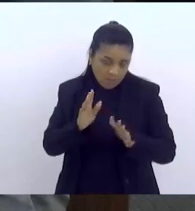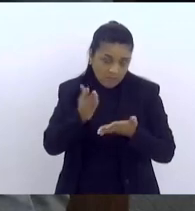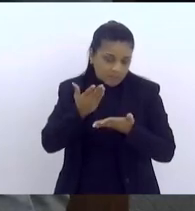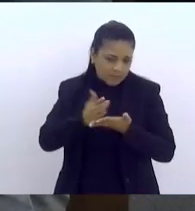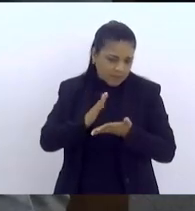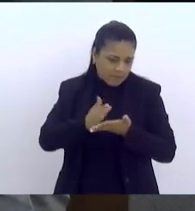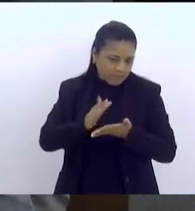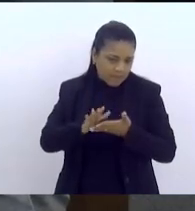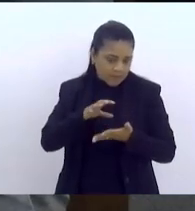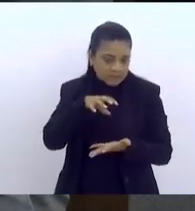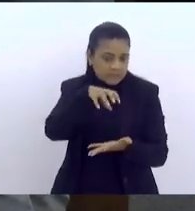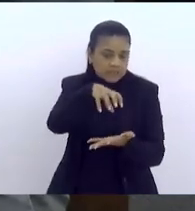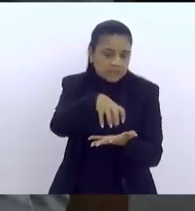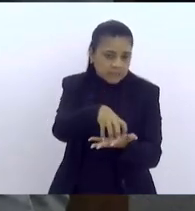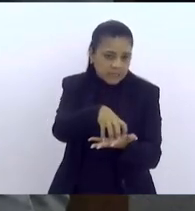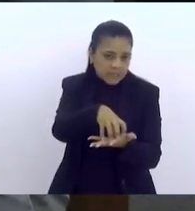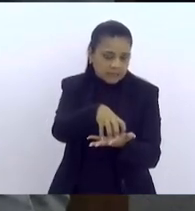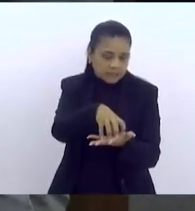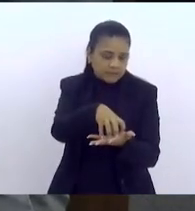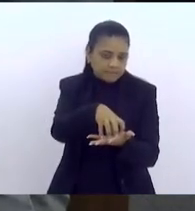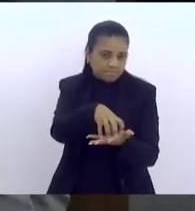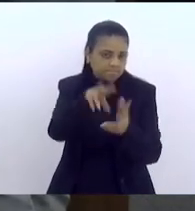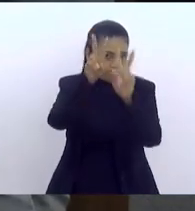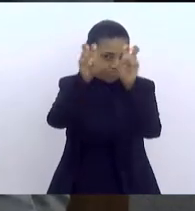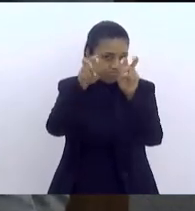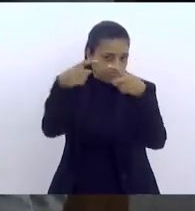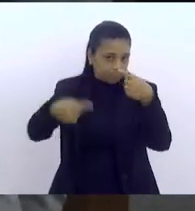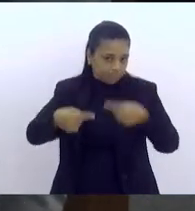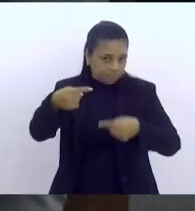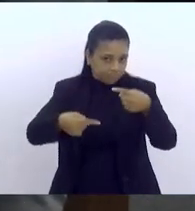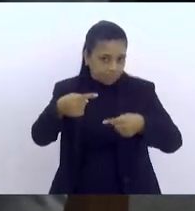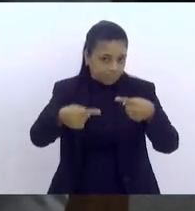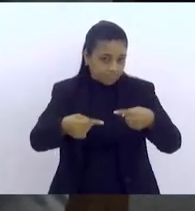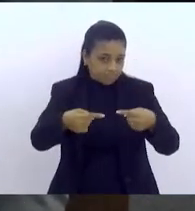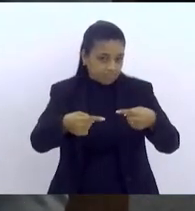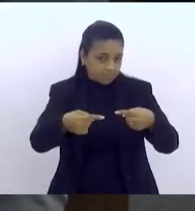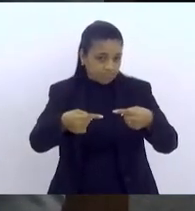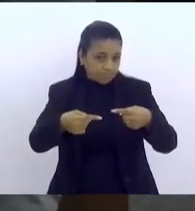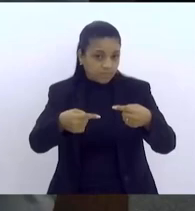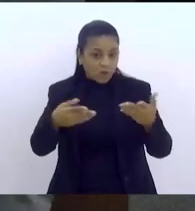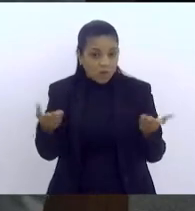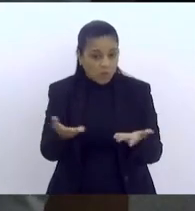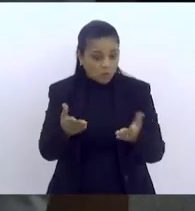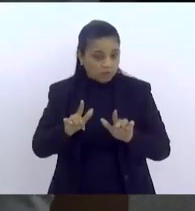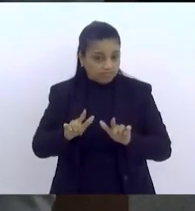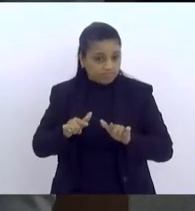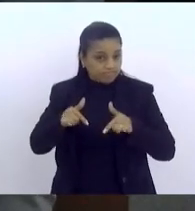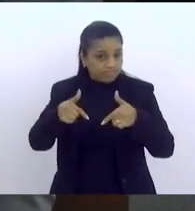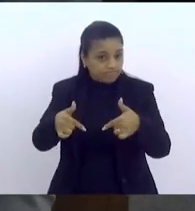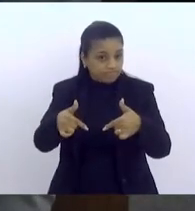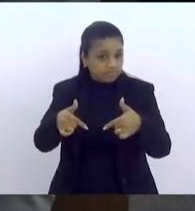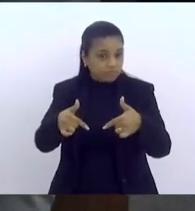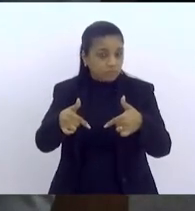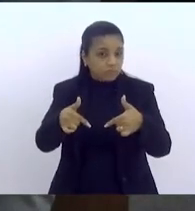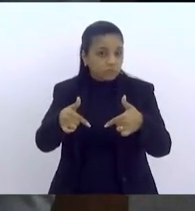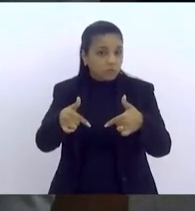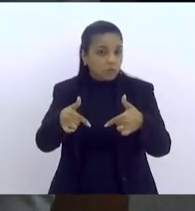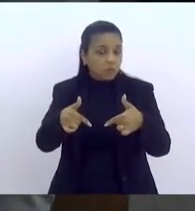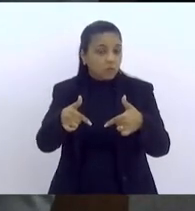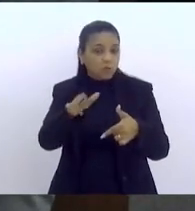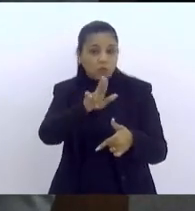fugir do tema central do debate. Porque o tema central do debate aqui são as posições que estão sendo tomadas em nome de um